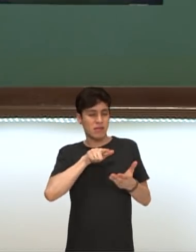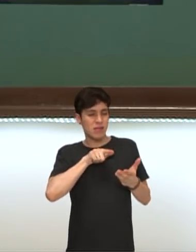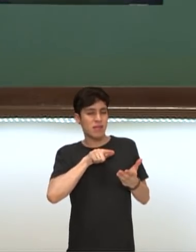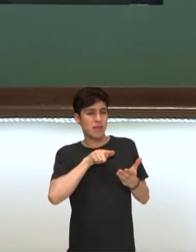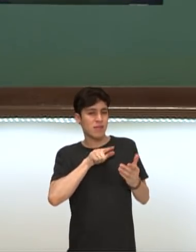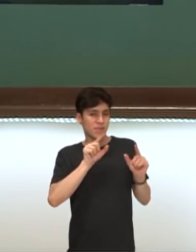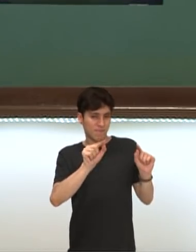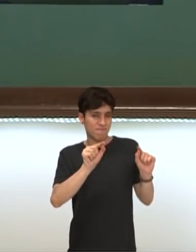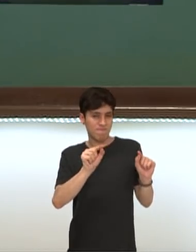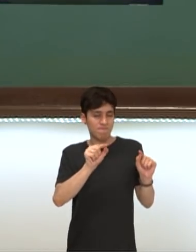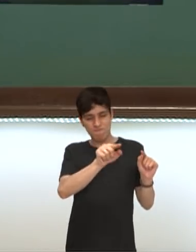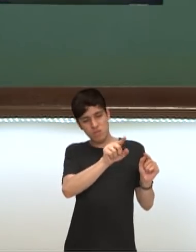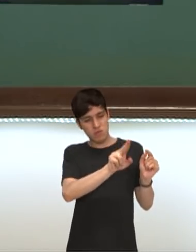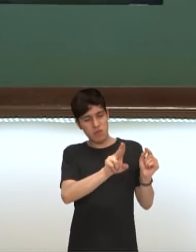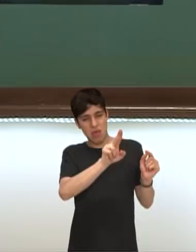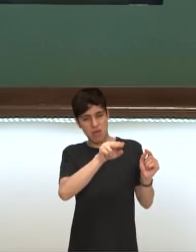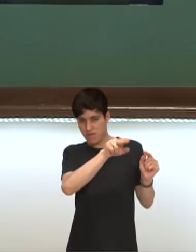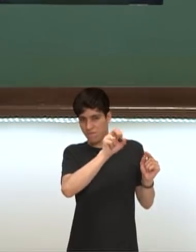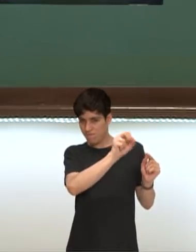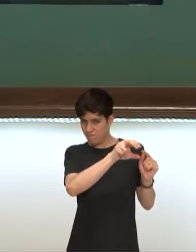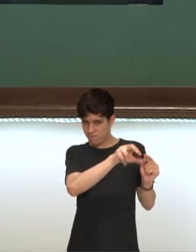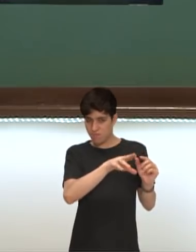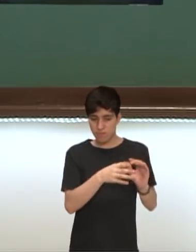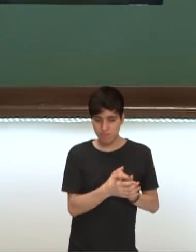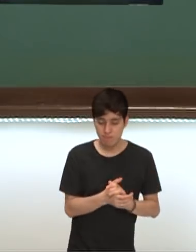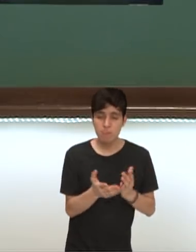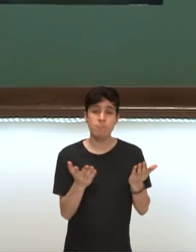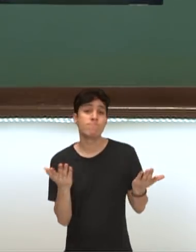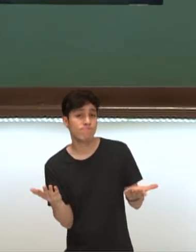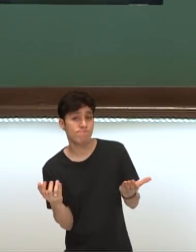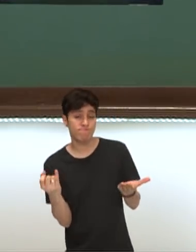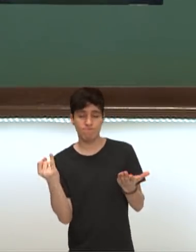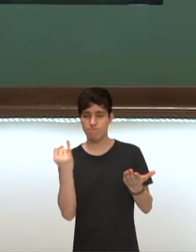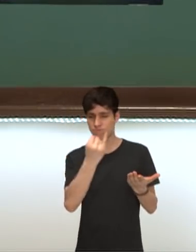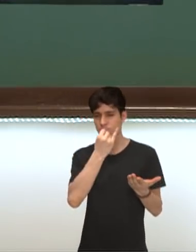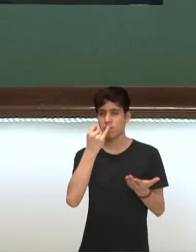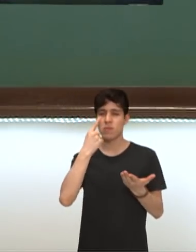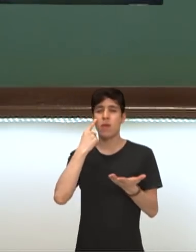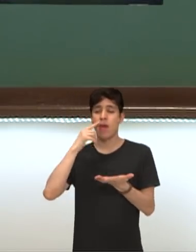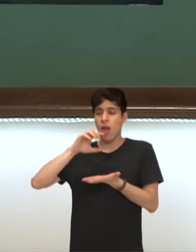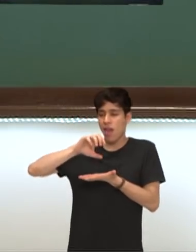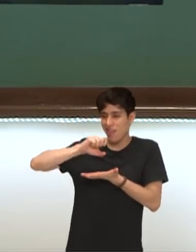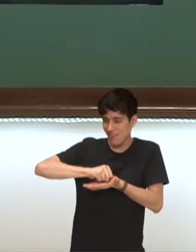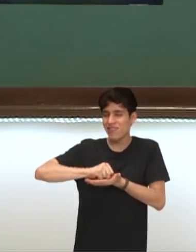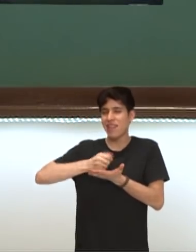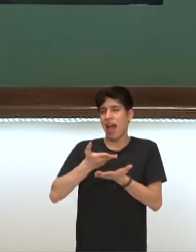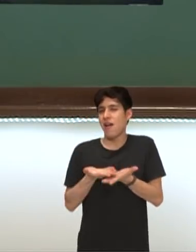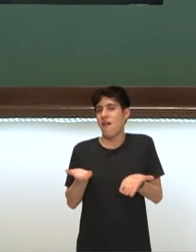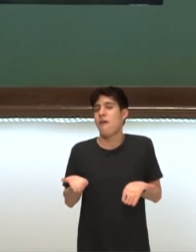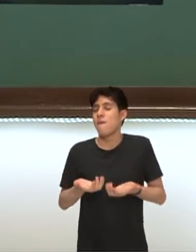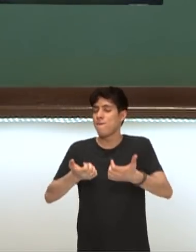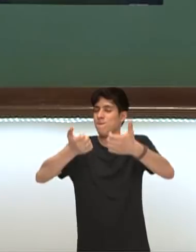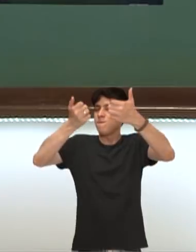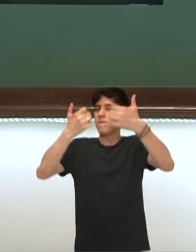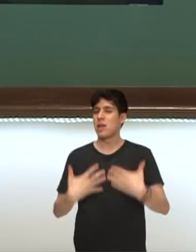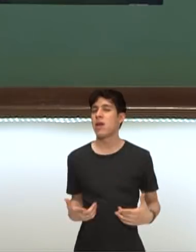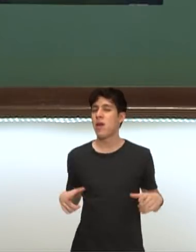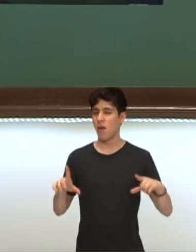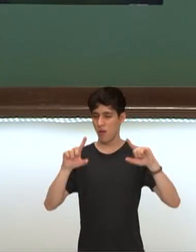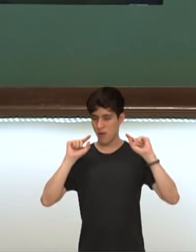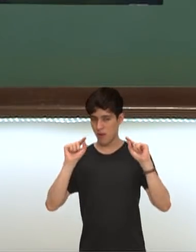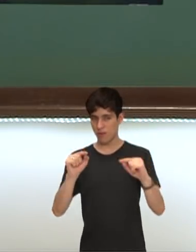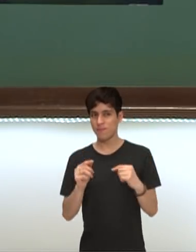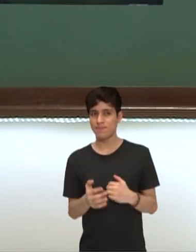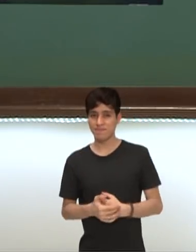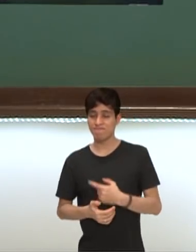também conhecidos. Tá? Então, é importante fazer alguns registros da nossa aula de hoje. Anota aí.